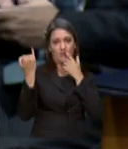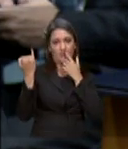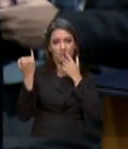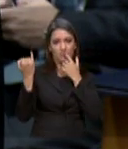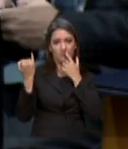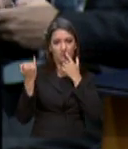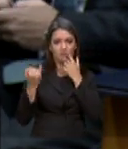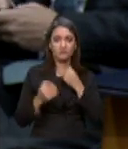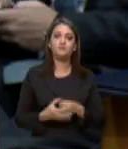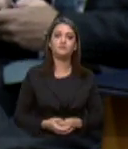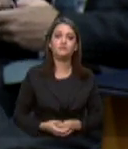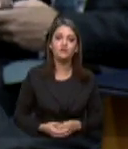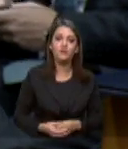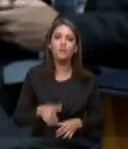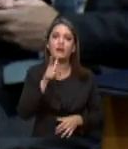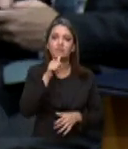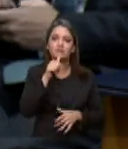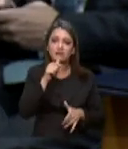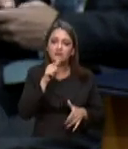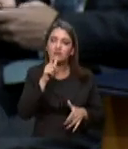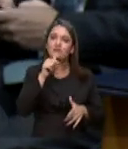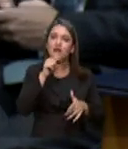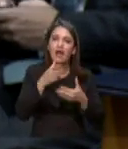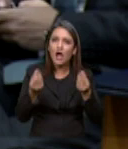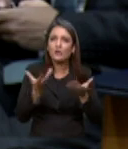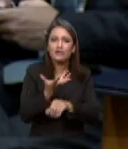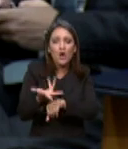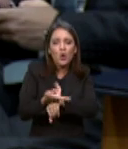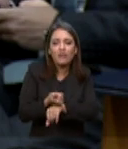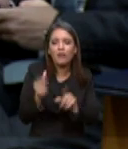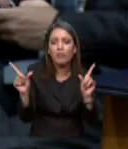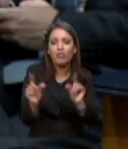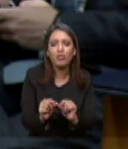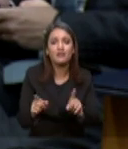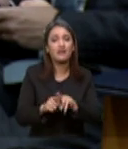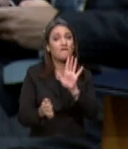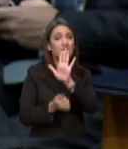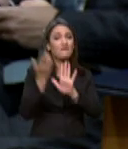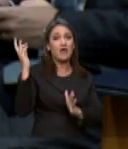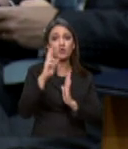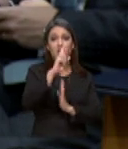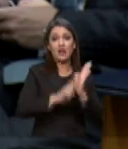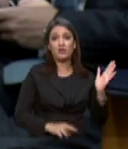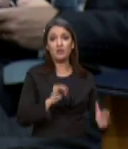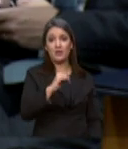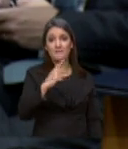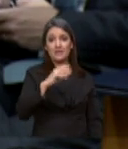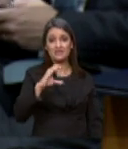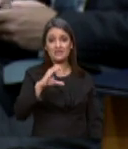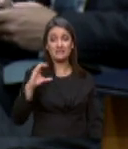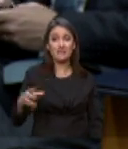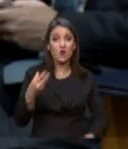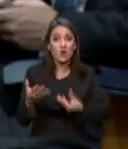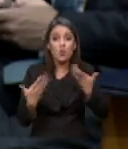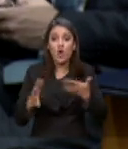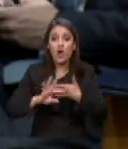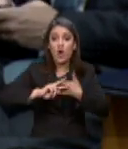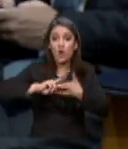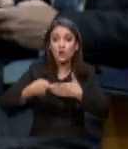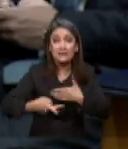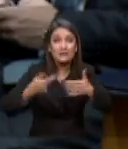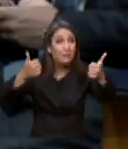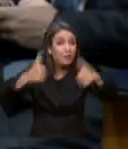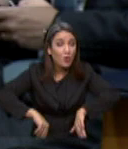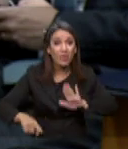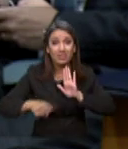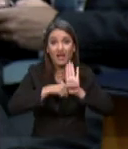Os ciclos hidrológicos já estão sendo atingidos na atualidade. Há diversos relatos do IPCC sobre os efeitos catastróficos que se